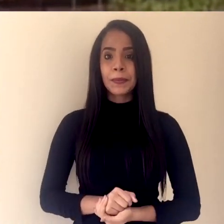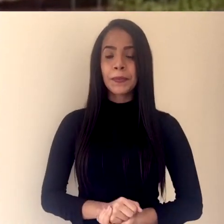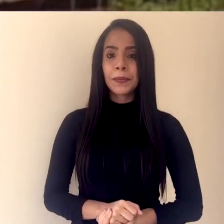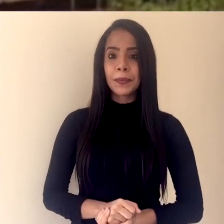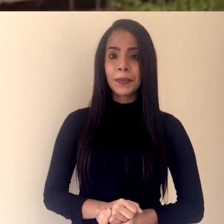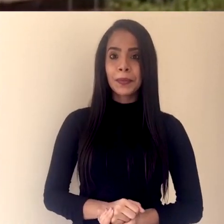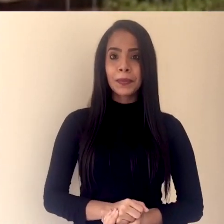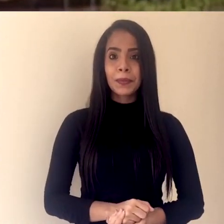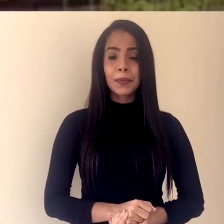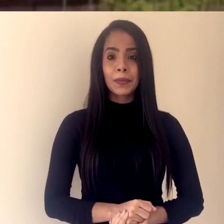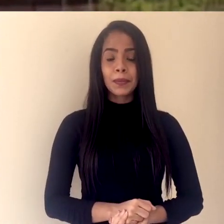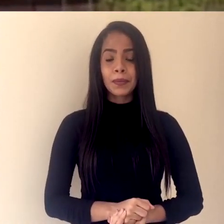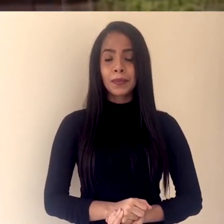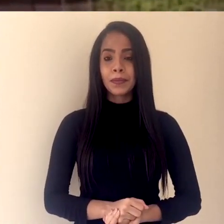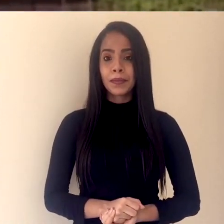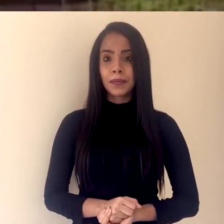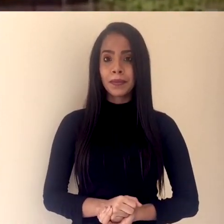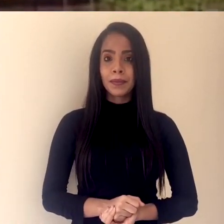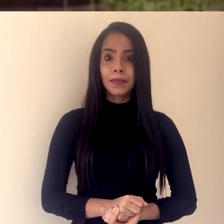gis.univasf@gmail.com,